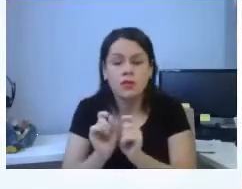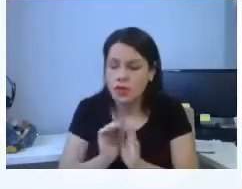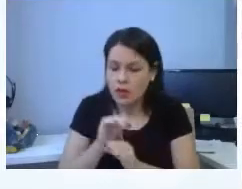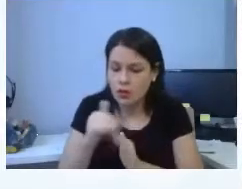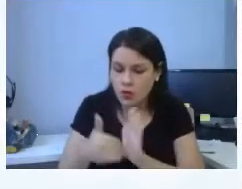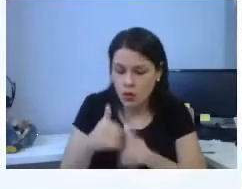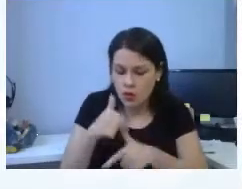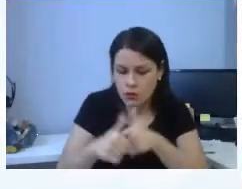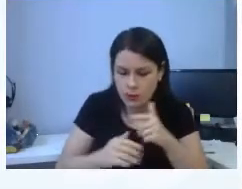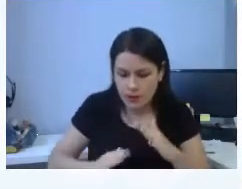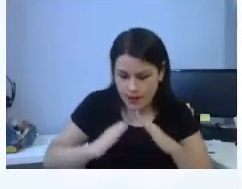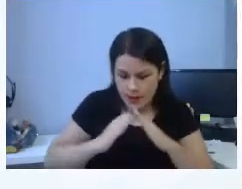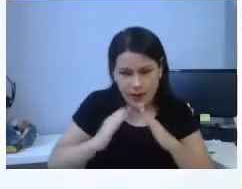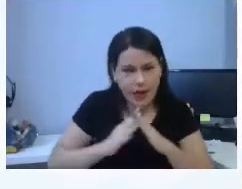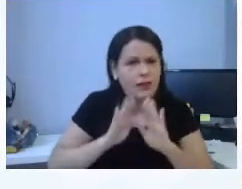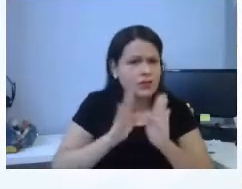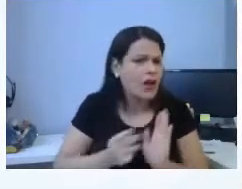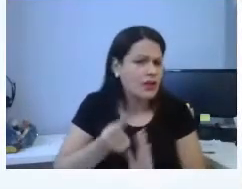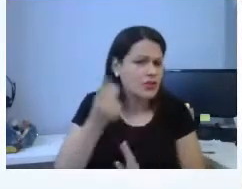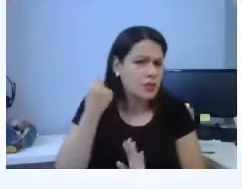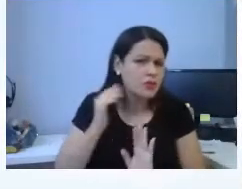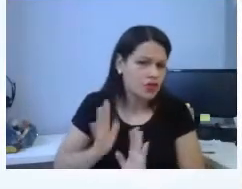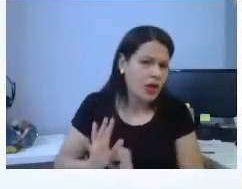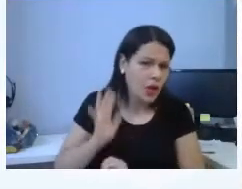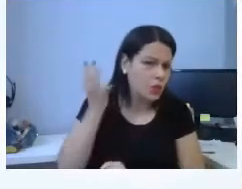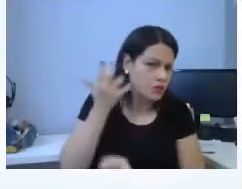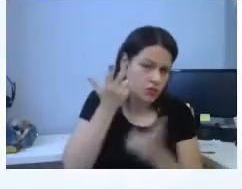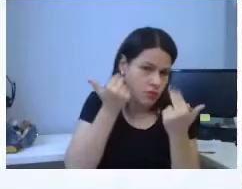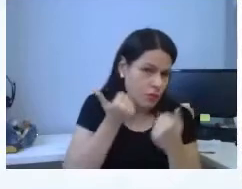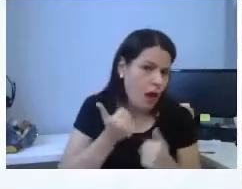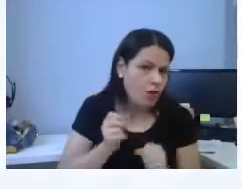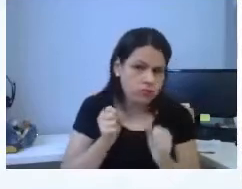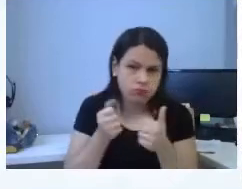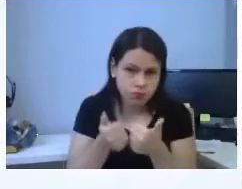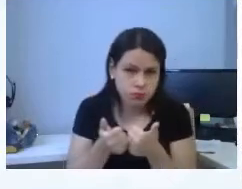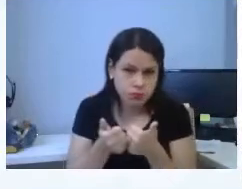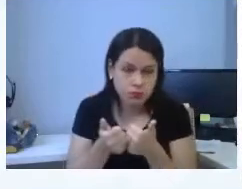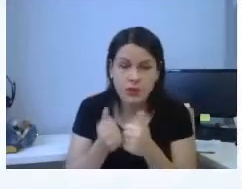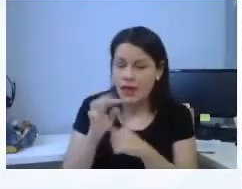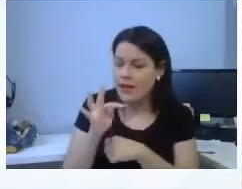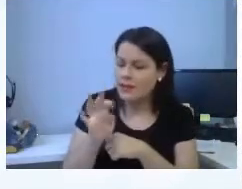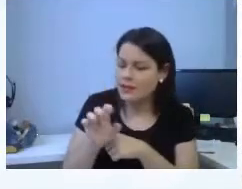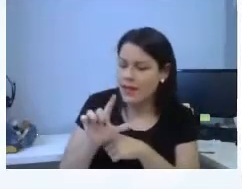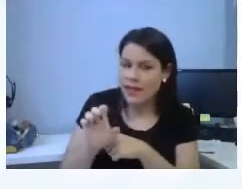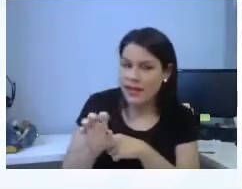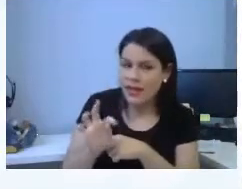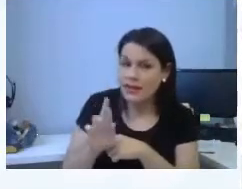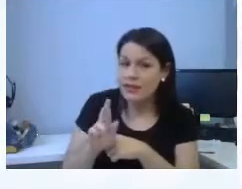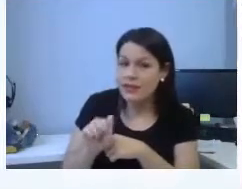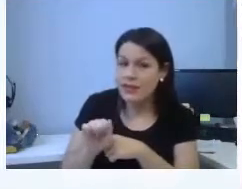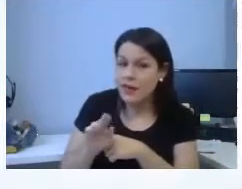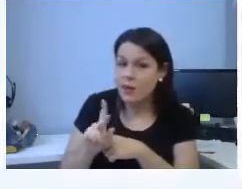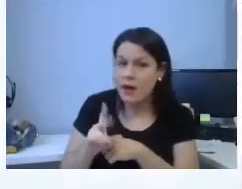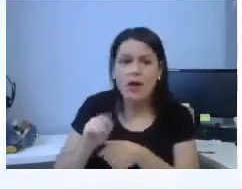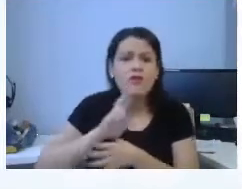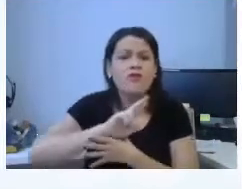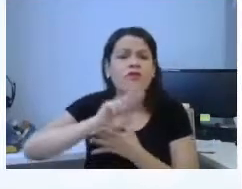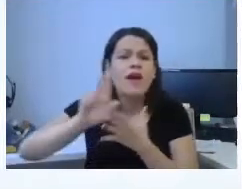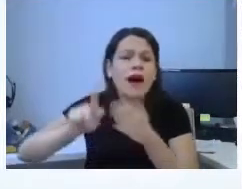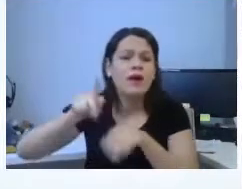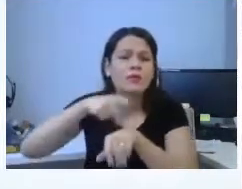teletrabalho já vinha sendo utilizado muito antes da pandemia, né? O teletrabalho, em vários países, desde mesmo antes